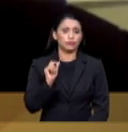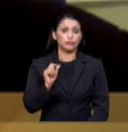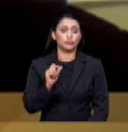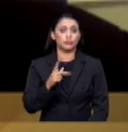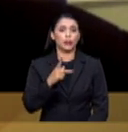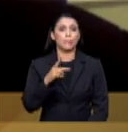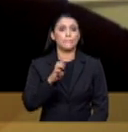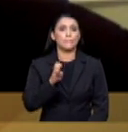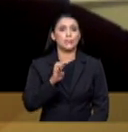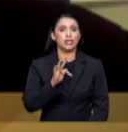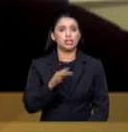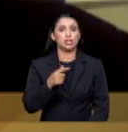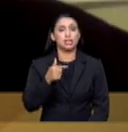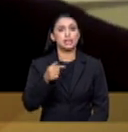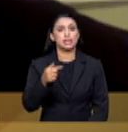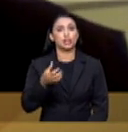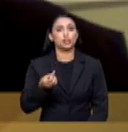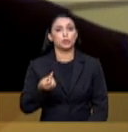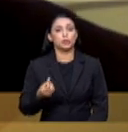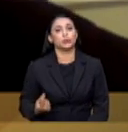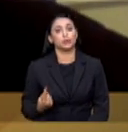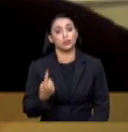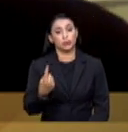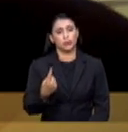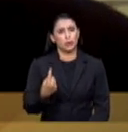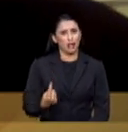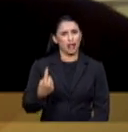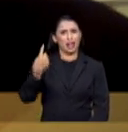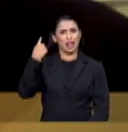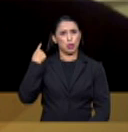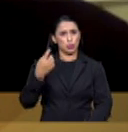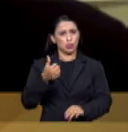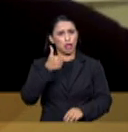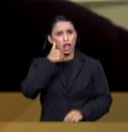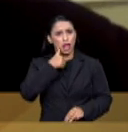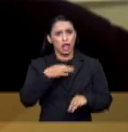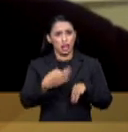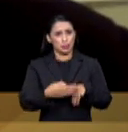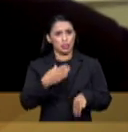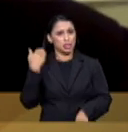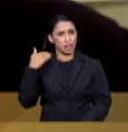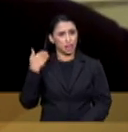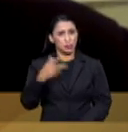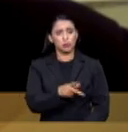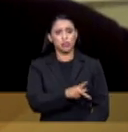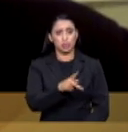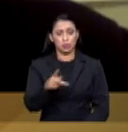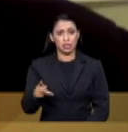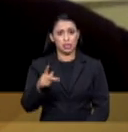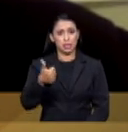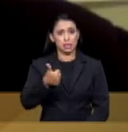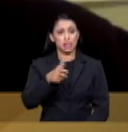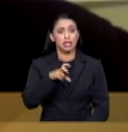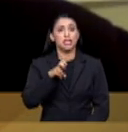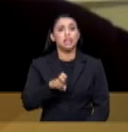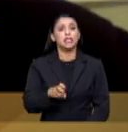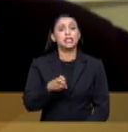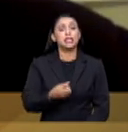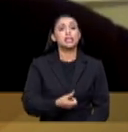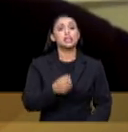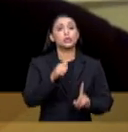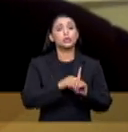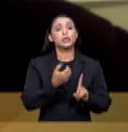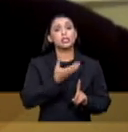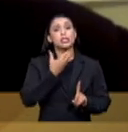7001. Assim, a então presidente, na época, ministra Carmen Lúcia, em decisão de 15 de dezembro de